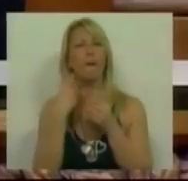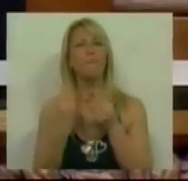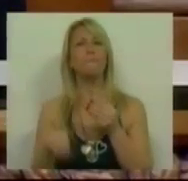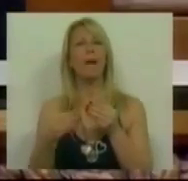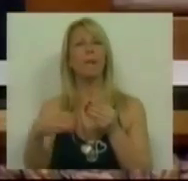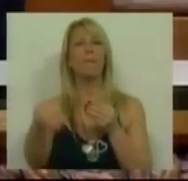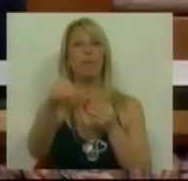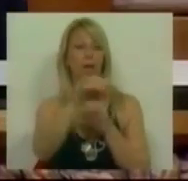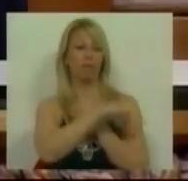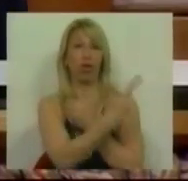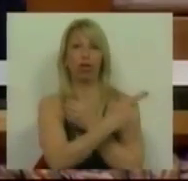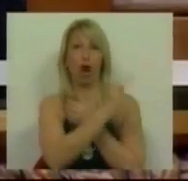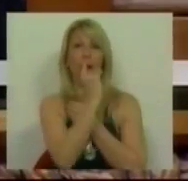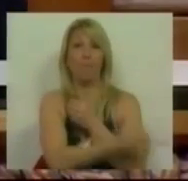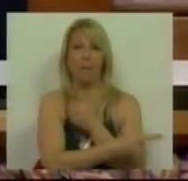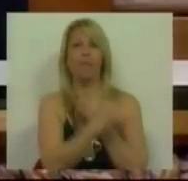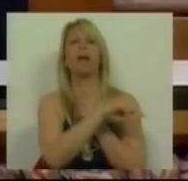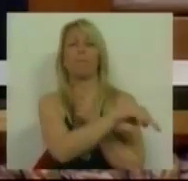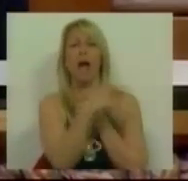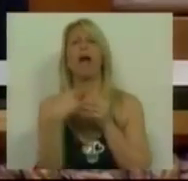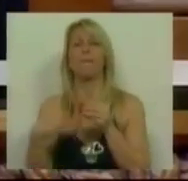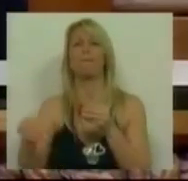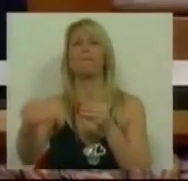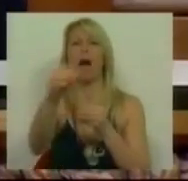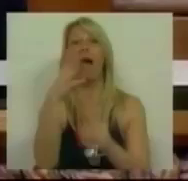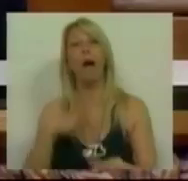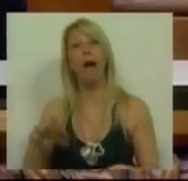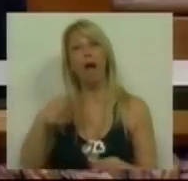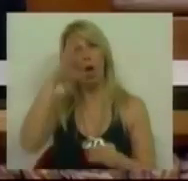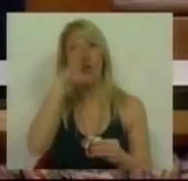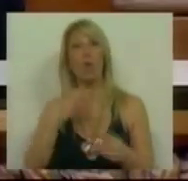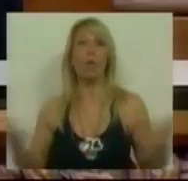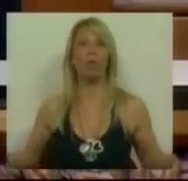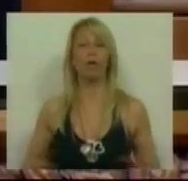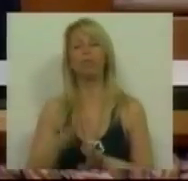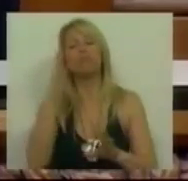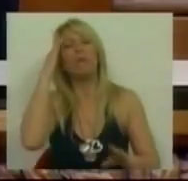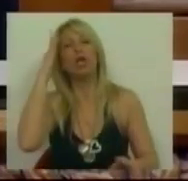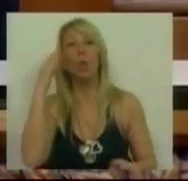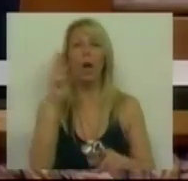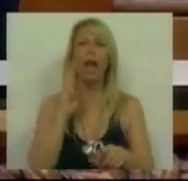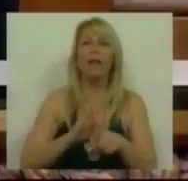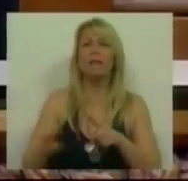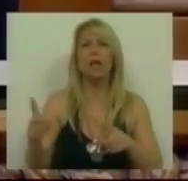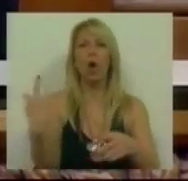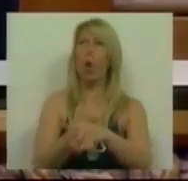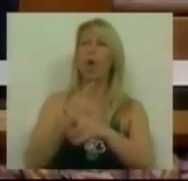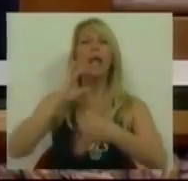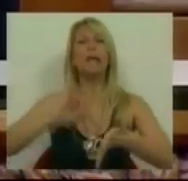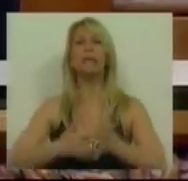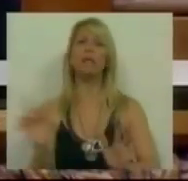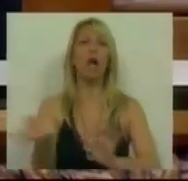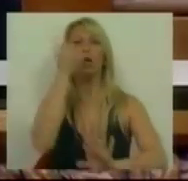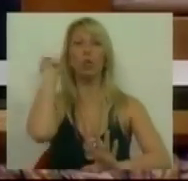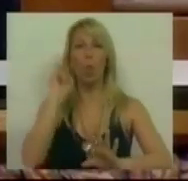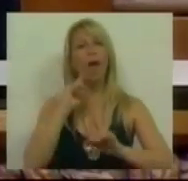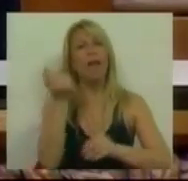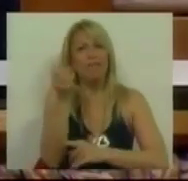imposto pela Troika. Resolveu entender que a eletricidade não é um bem essencial e nem ficou pela taxa intermédia.